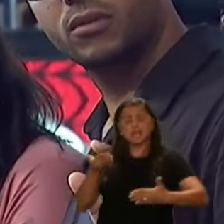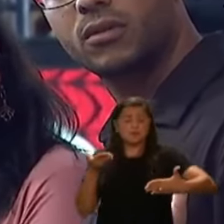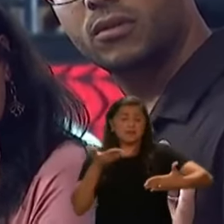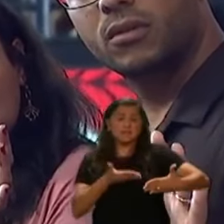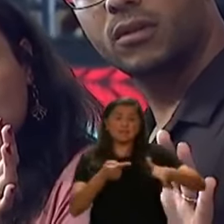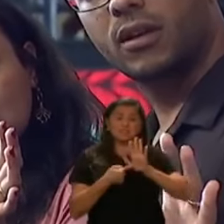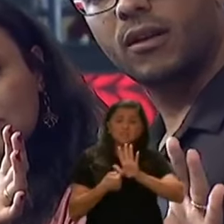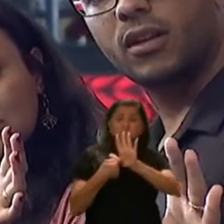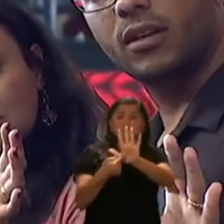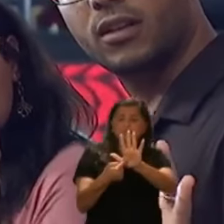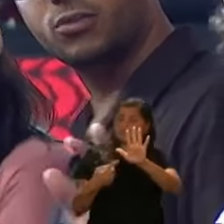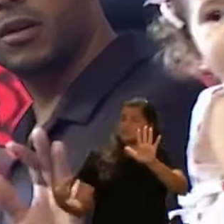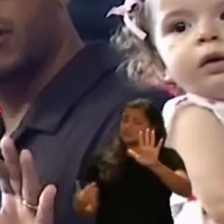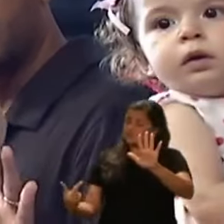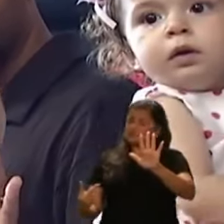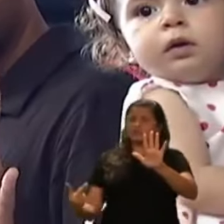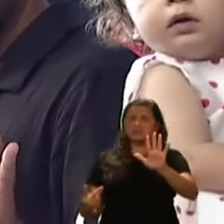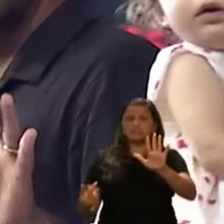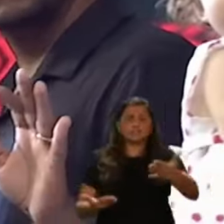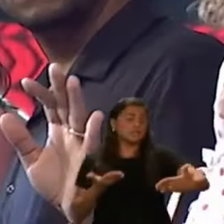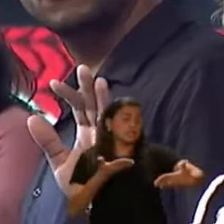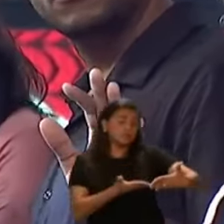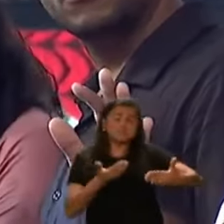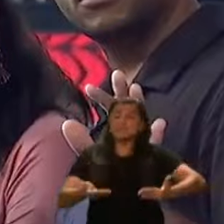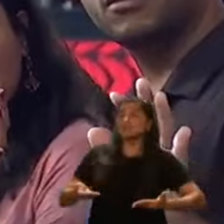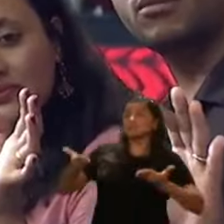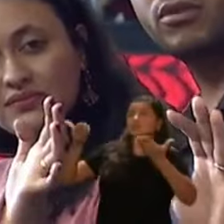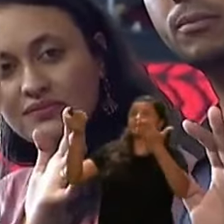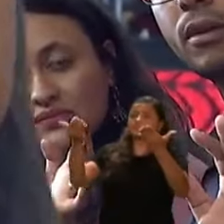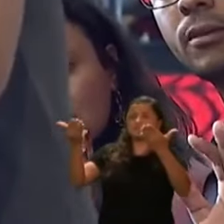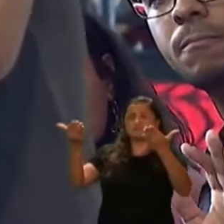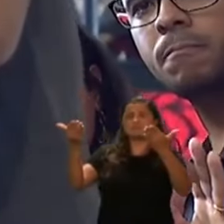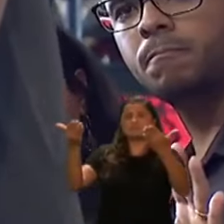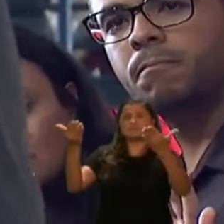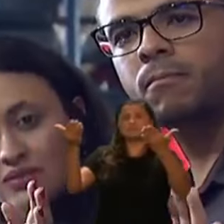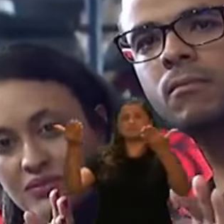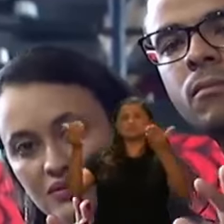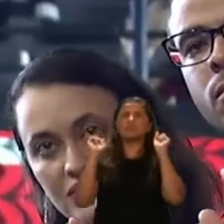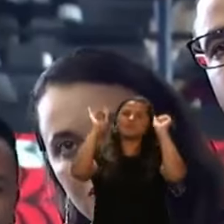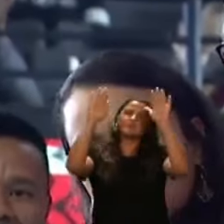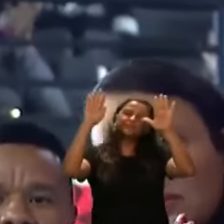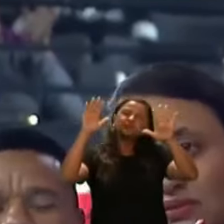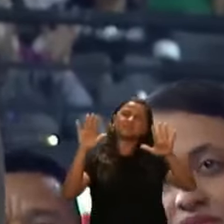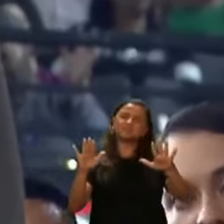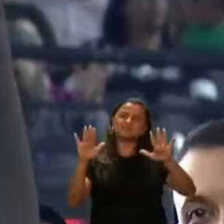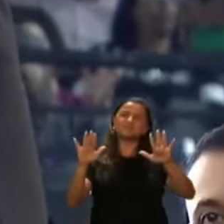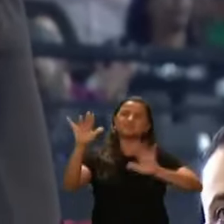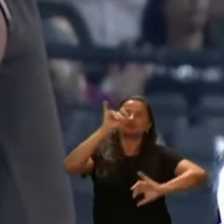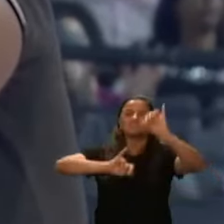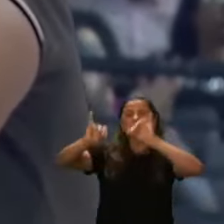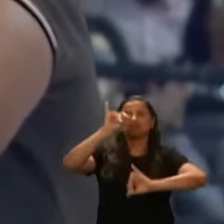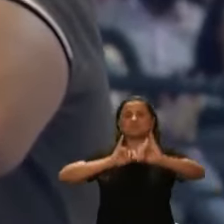um reflexo da vida dos pais. A você, Léo, nós te apresentamos nesse altar. Abençoamos você,